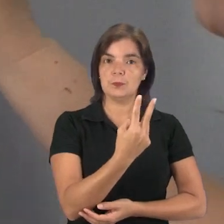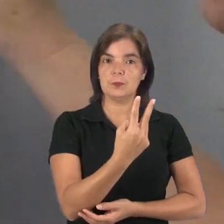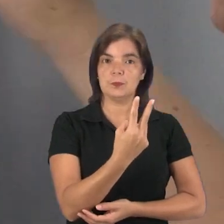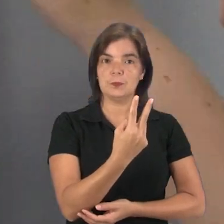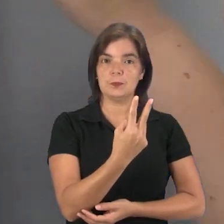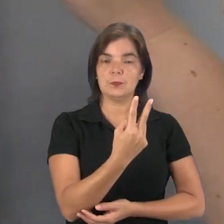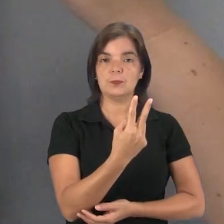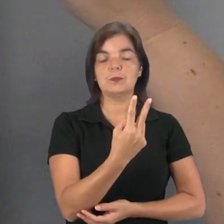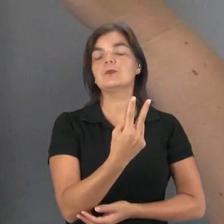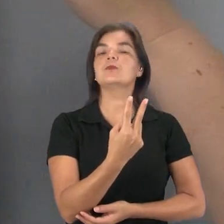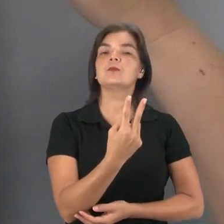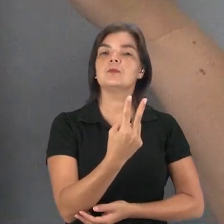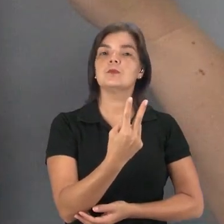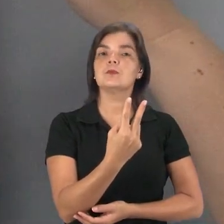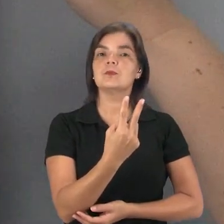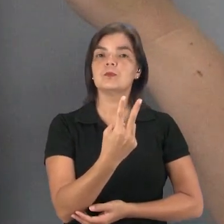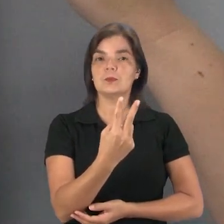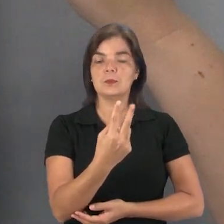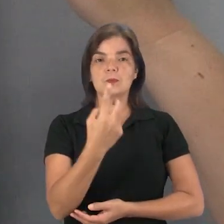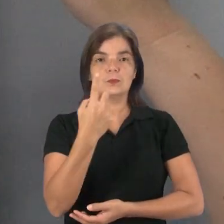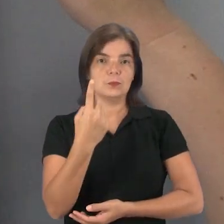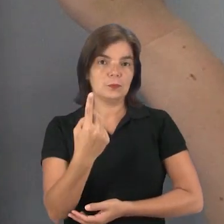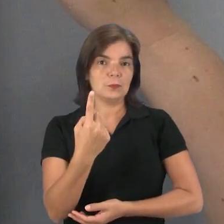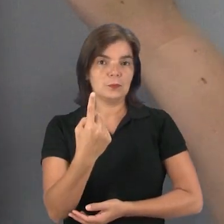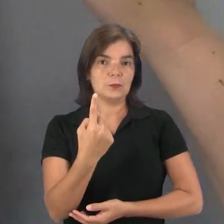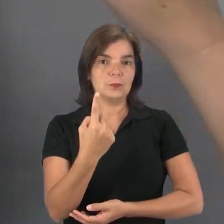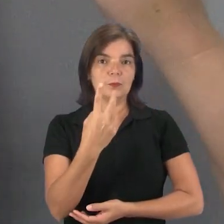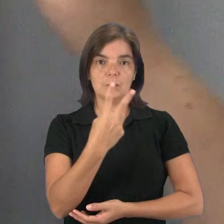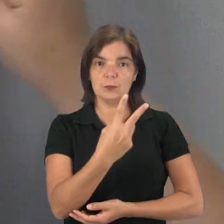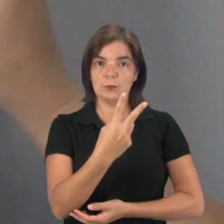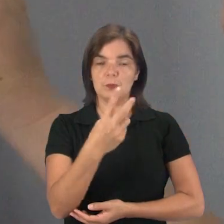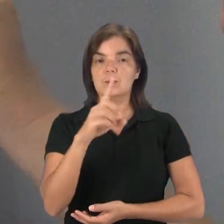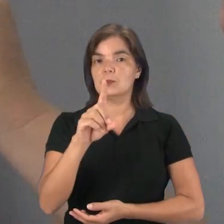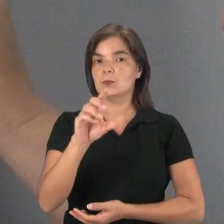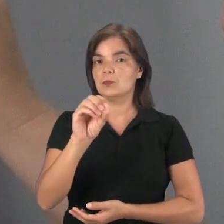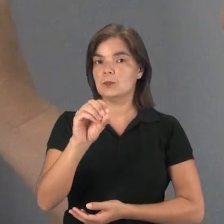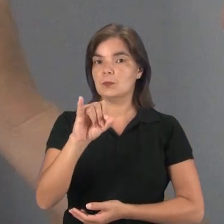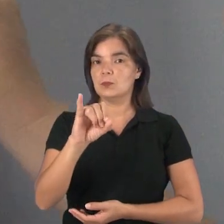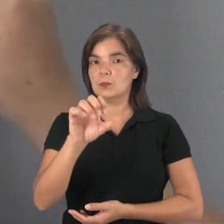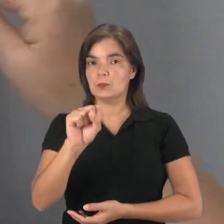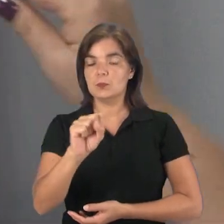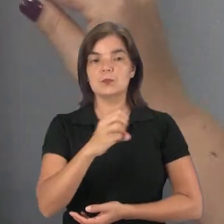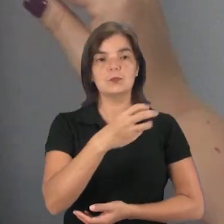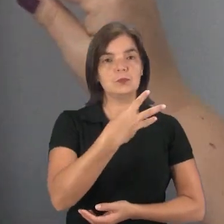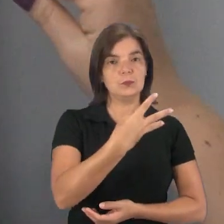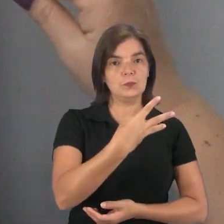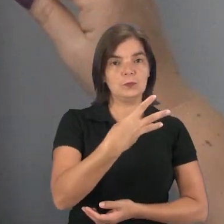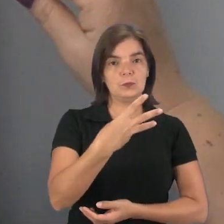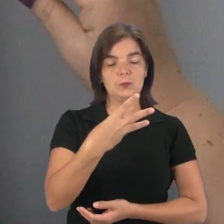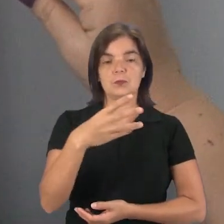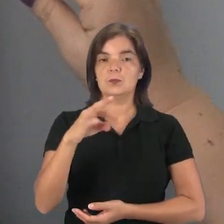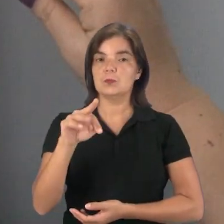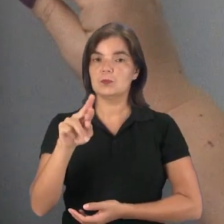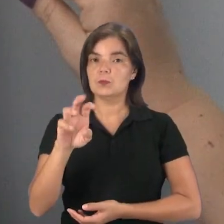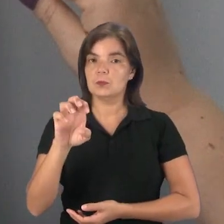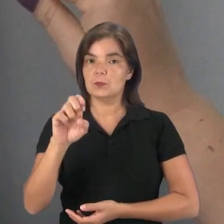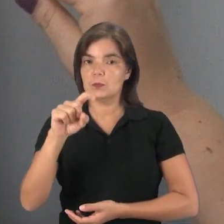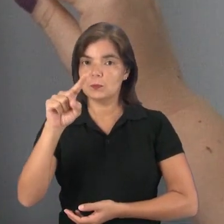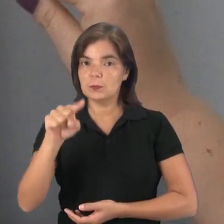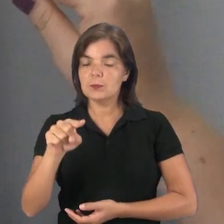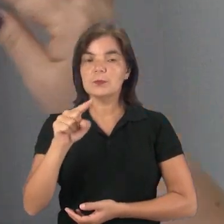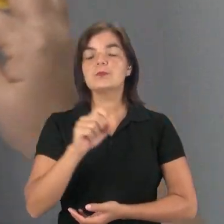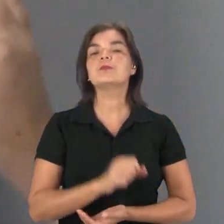algarismo, 1, e a escrita em letras, né? 2, 3, como